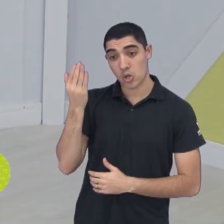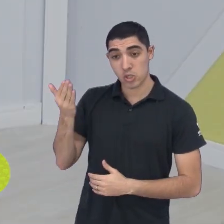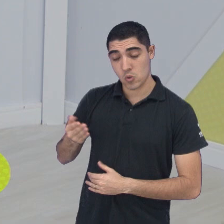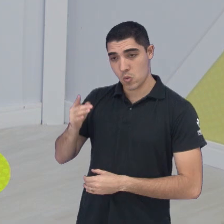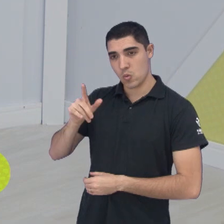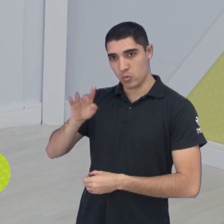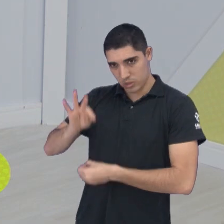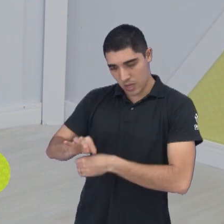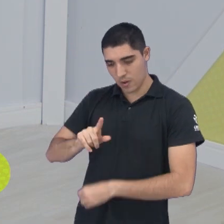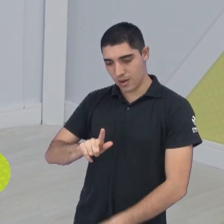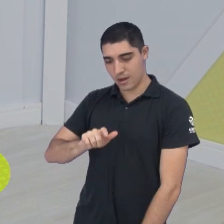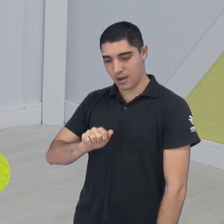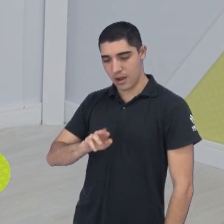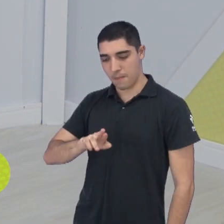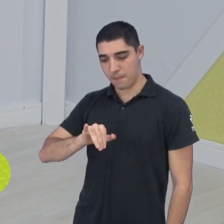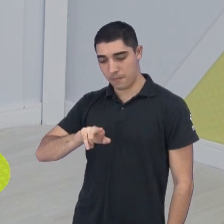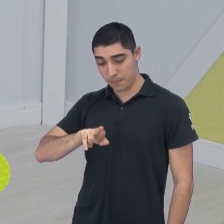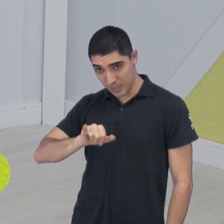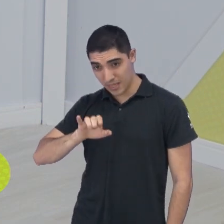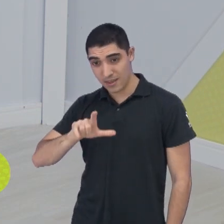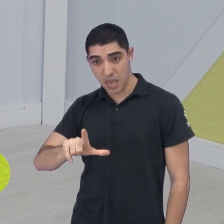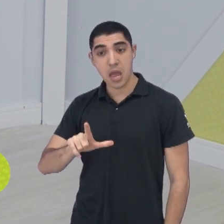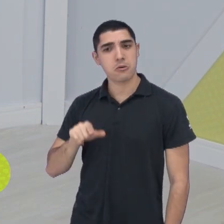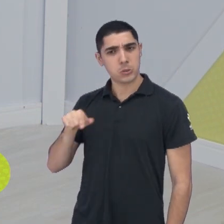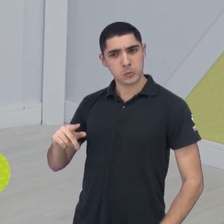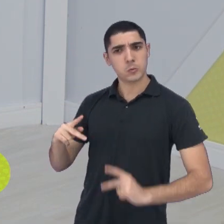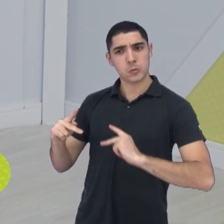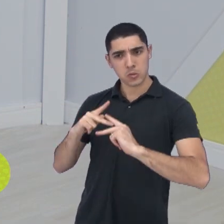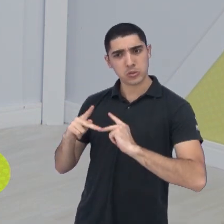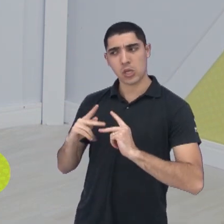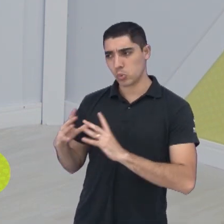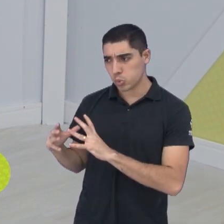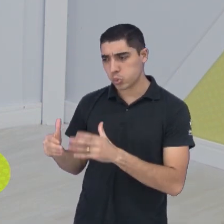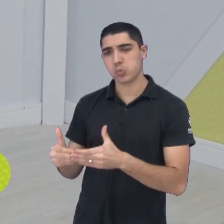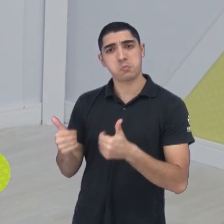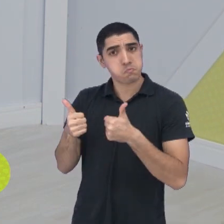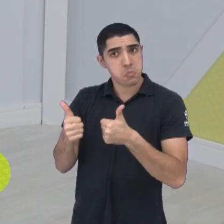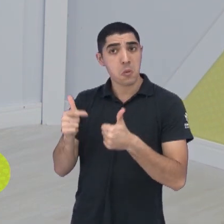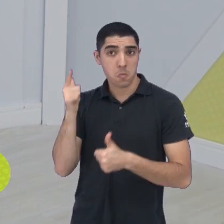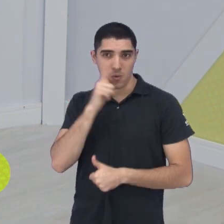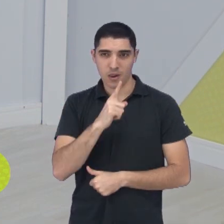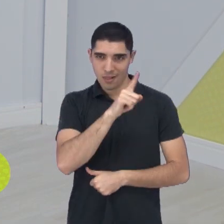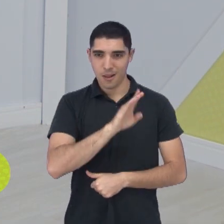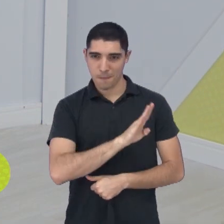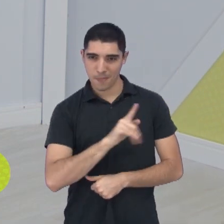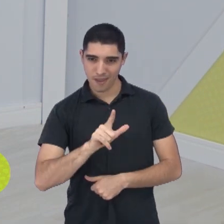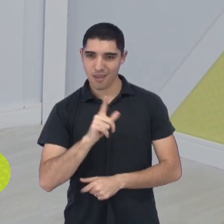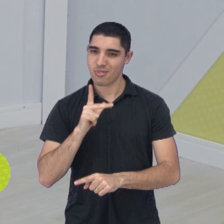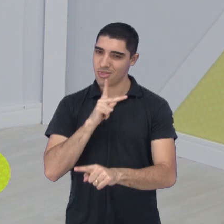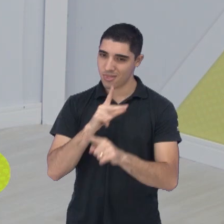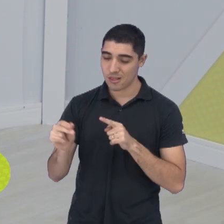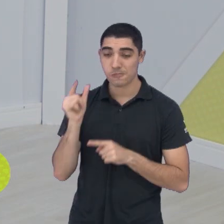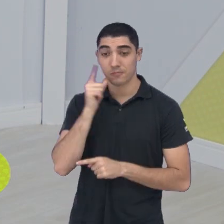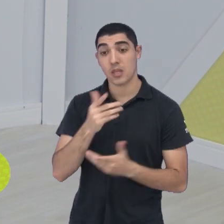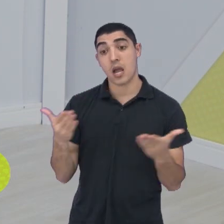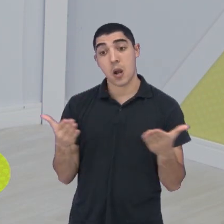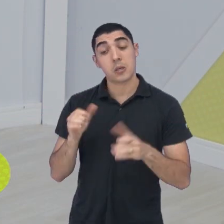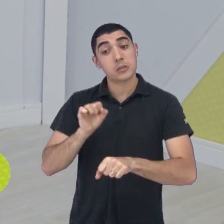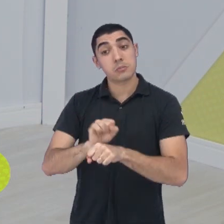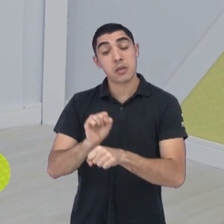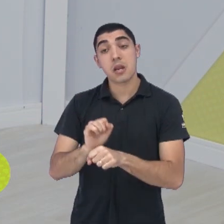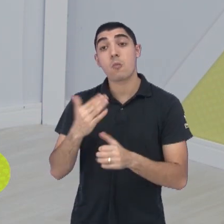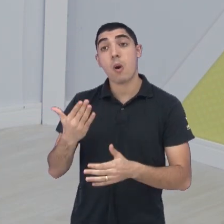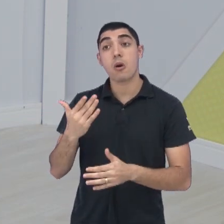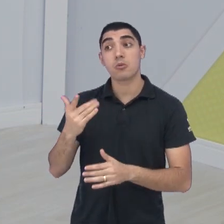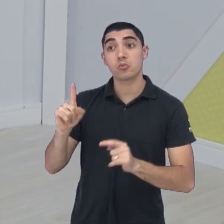elenco do São José Futsal, que, repito, fez a sua parte lá em Blumenau, venceu e agora aguarda aí a definição dos confrontos de